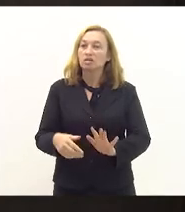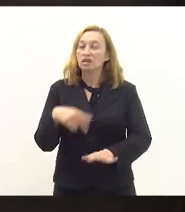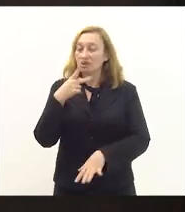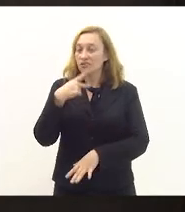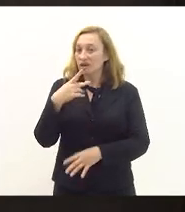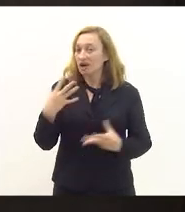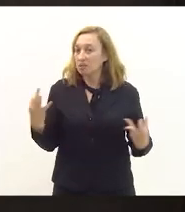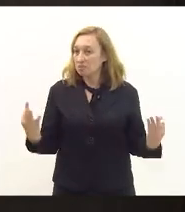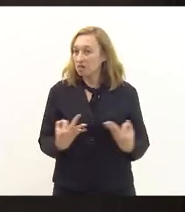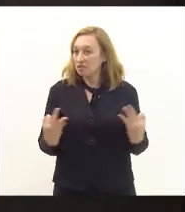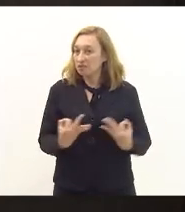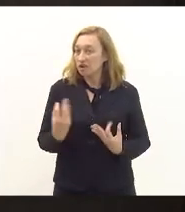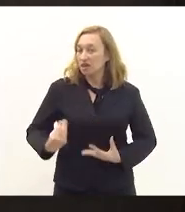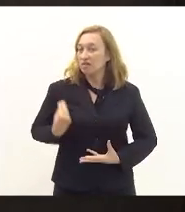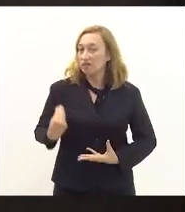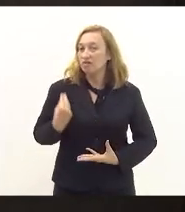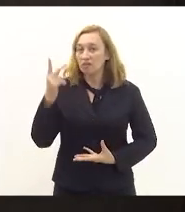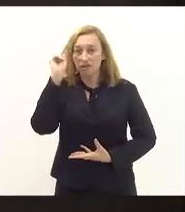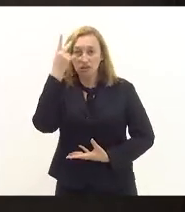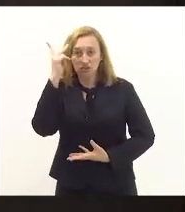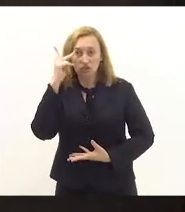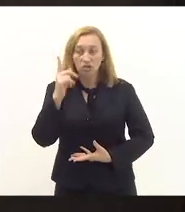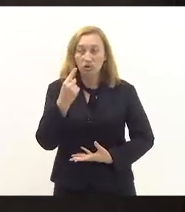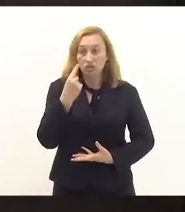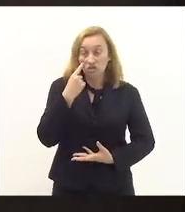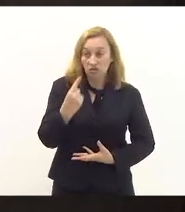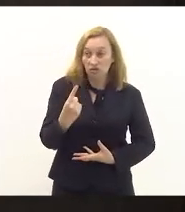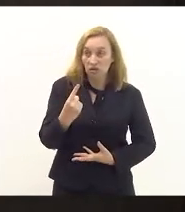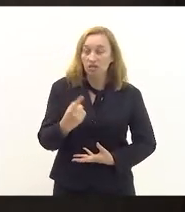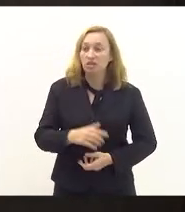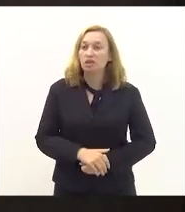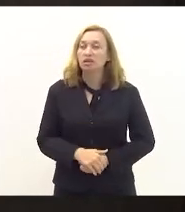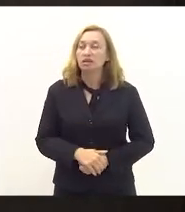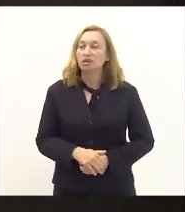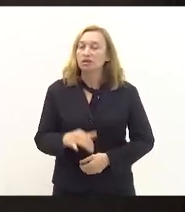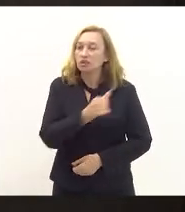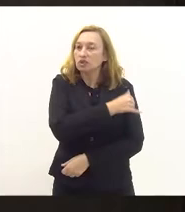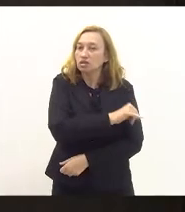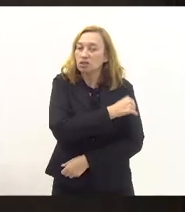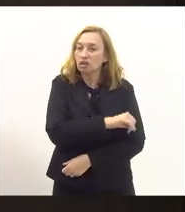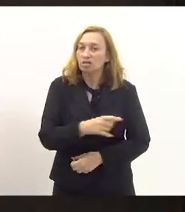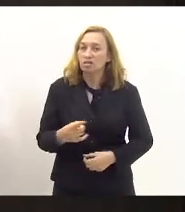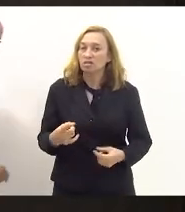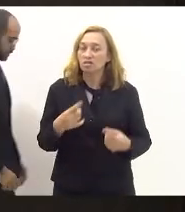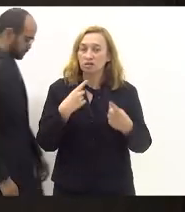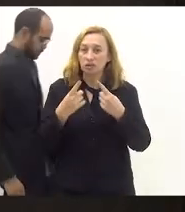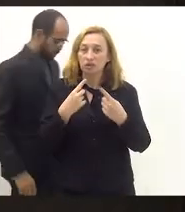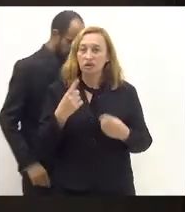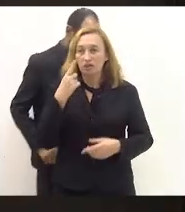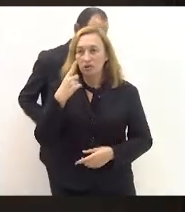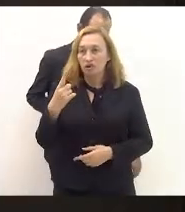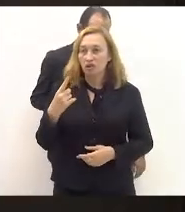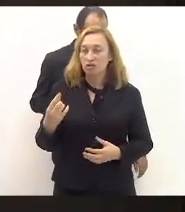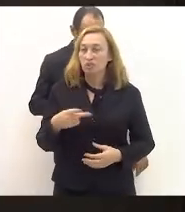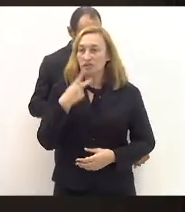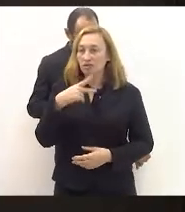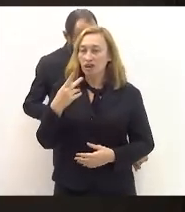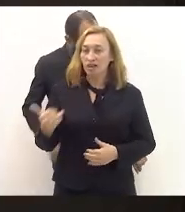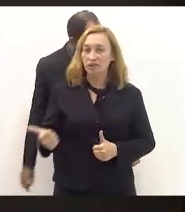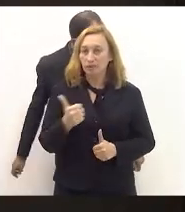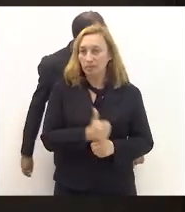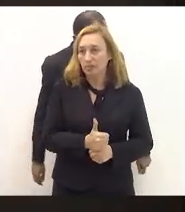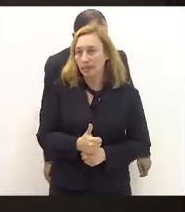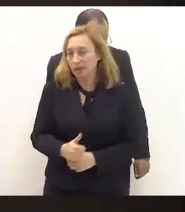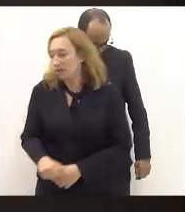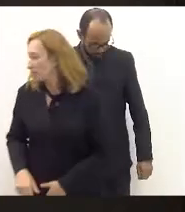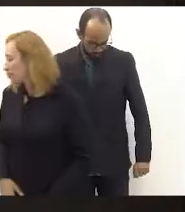discurso, né, que viveu essa história. Quando a gente via a dona Lígia lendo o seu discurso, a gente via na sua expressão alguém que